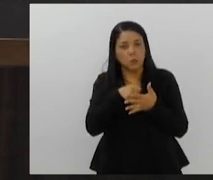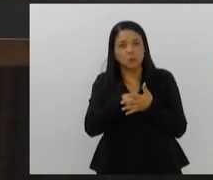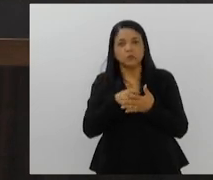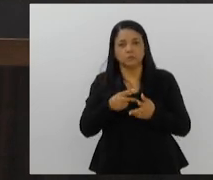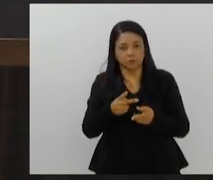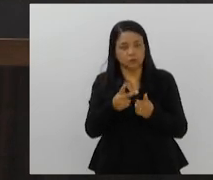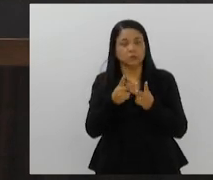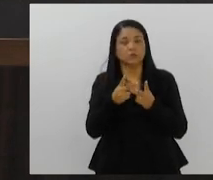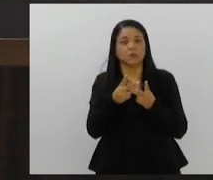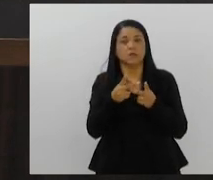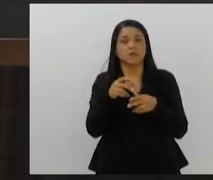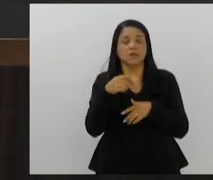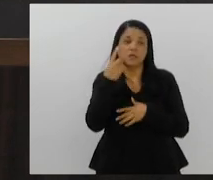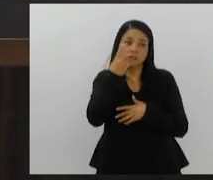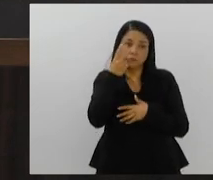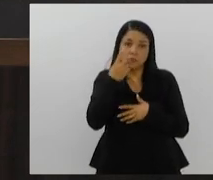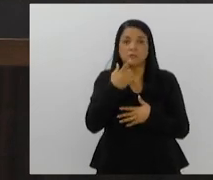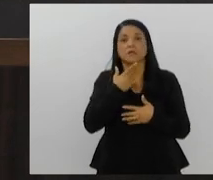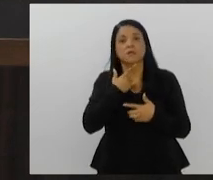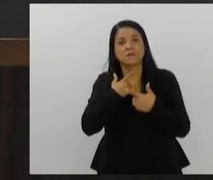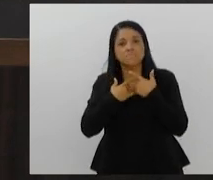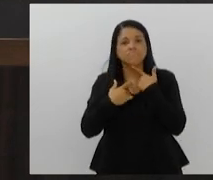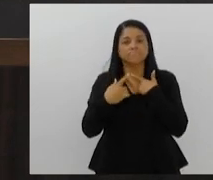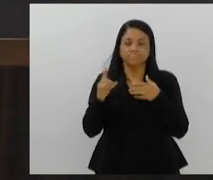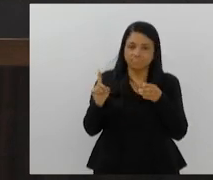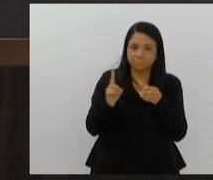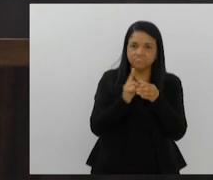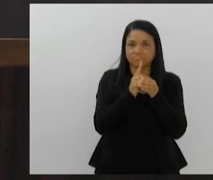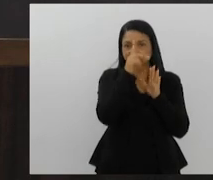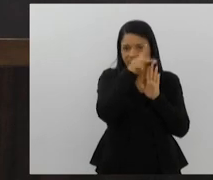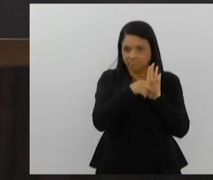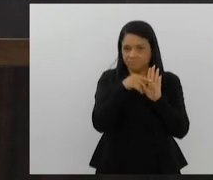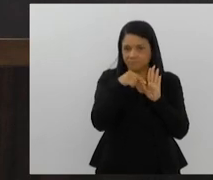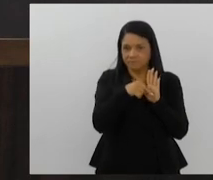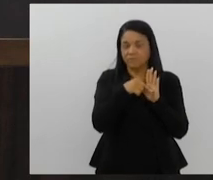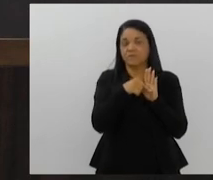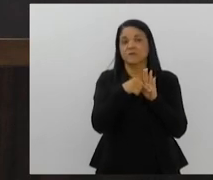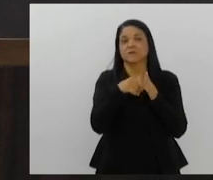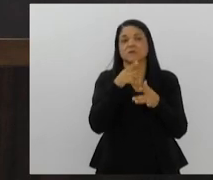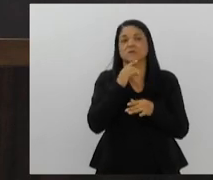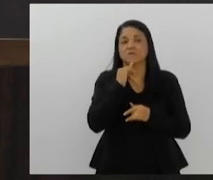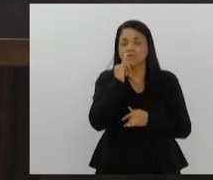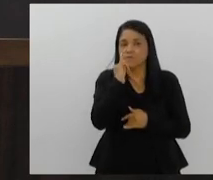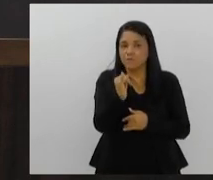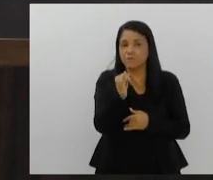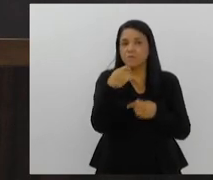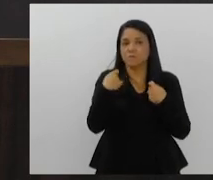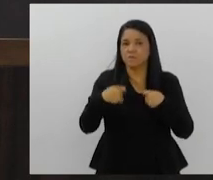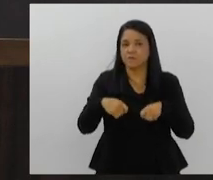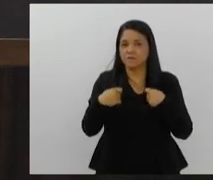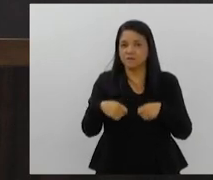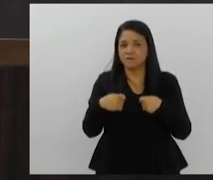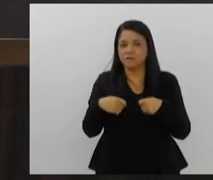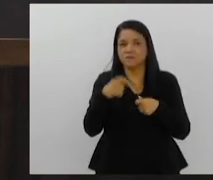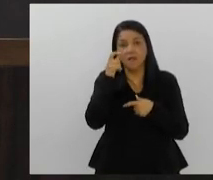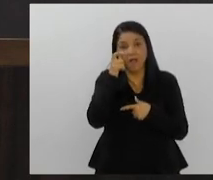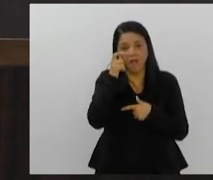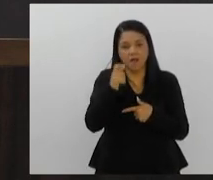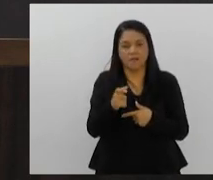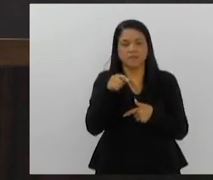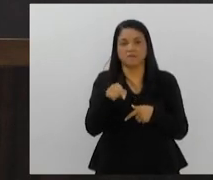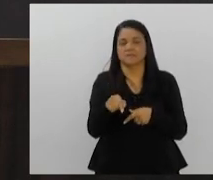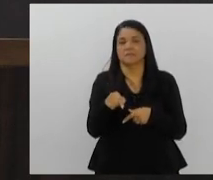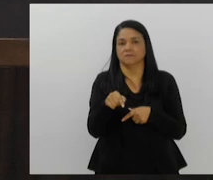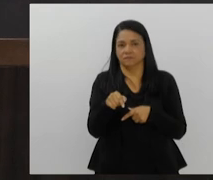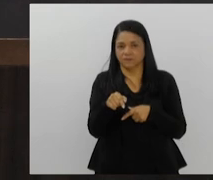para as deputadas que assim desejarem. E dizer que a gente precisa estar, sim, sempre atentos, que pena que a lei veio depois